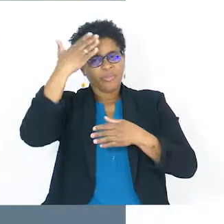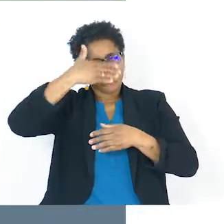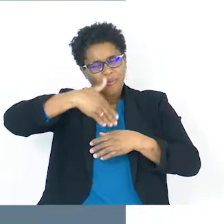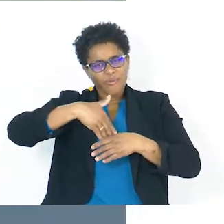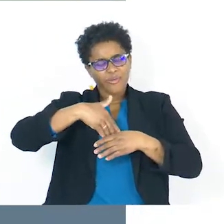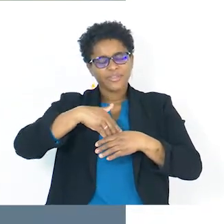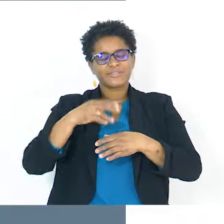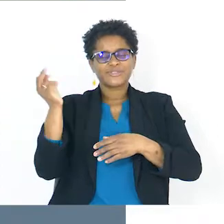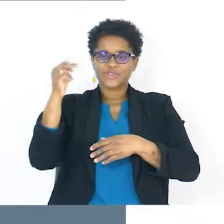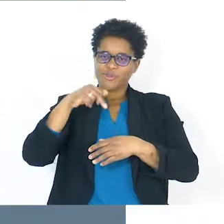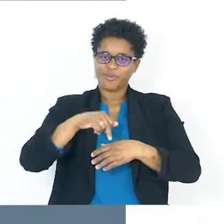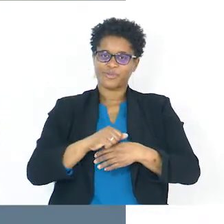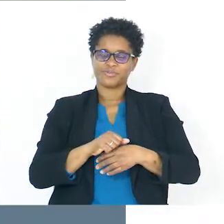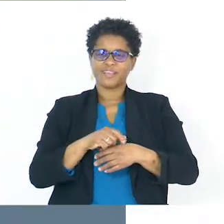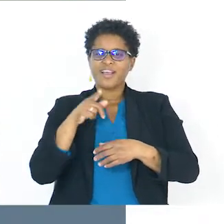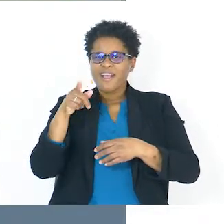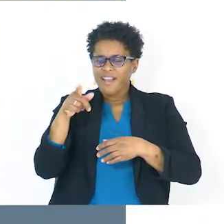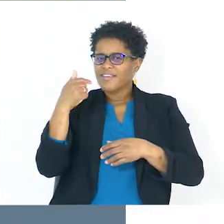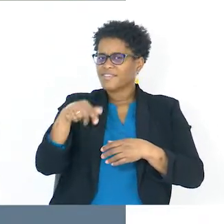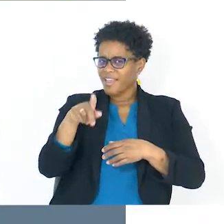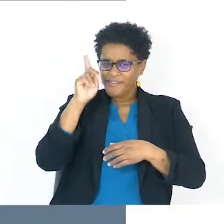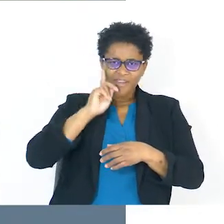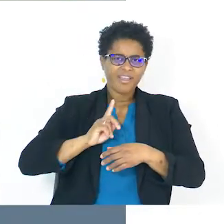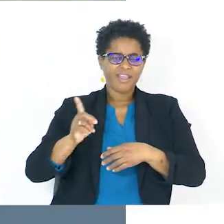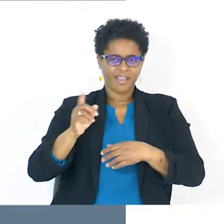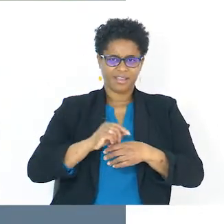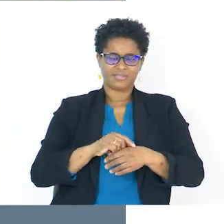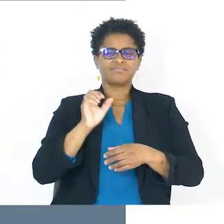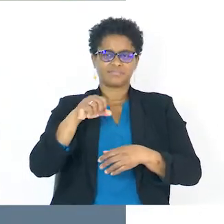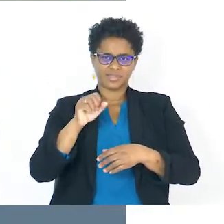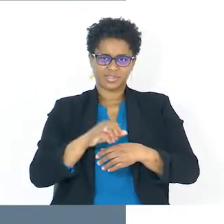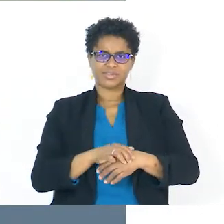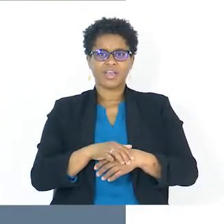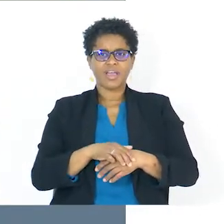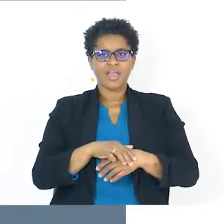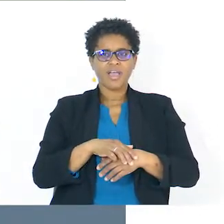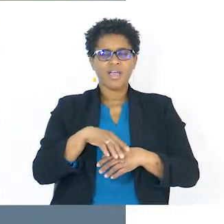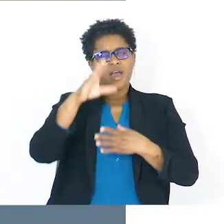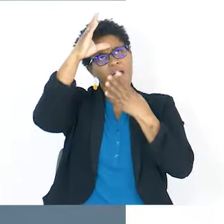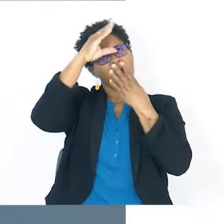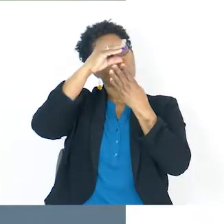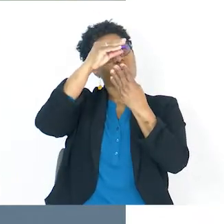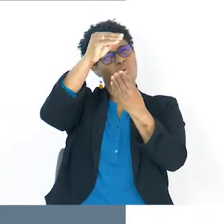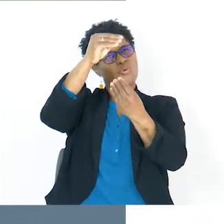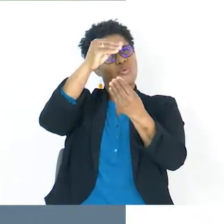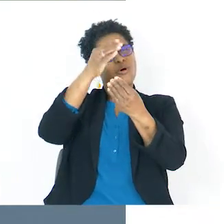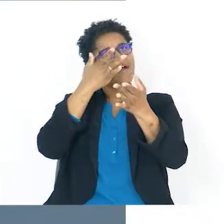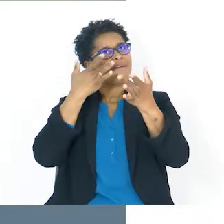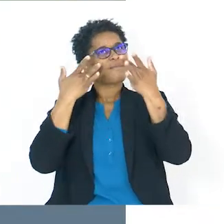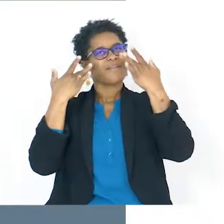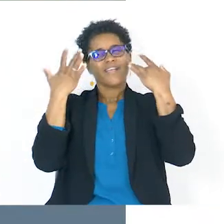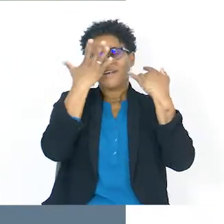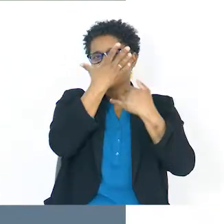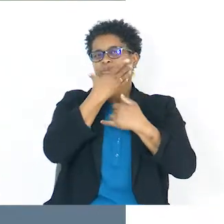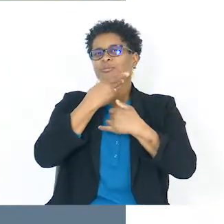A noite chegou e lá estava ela. Sim, a lua brilhante,